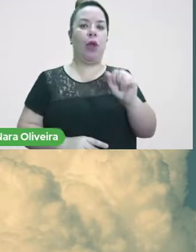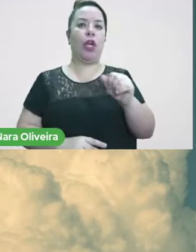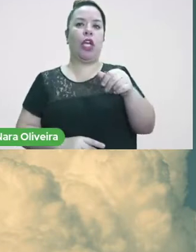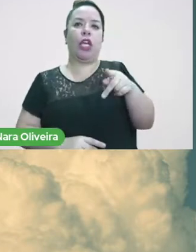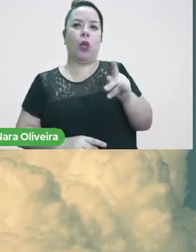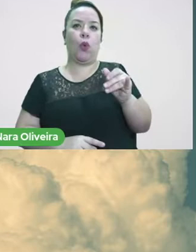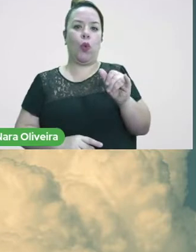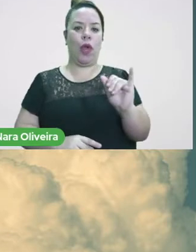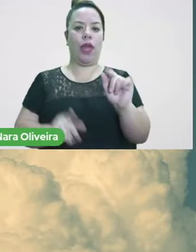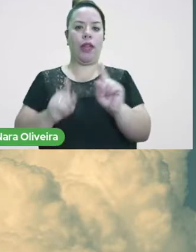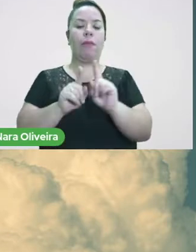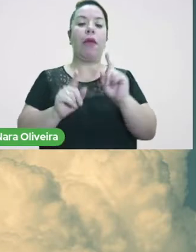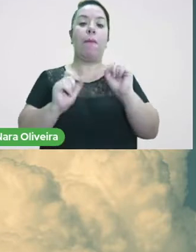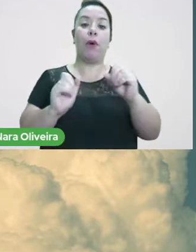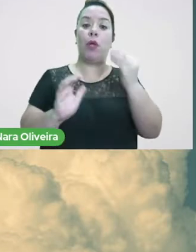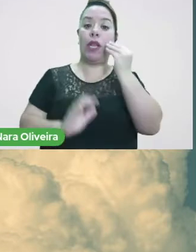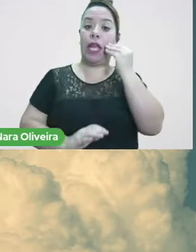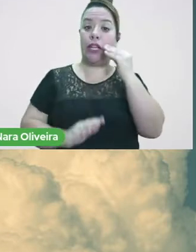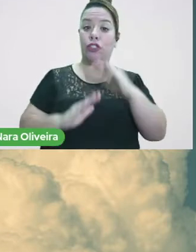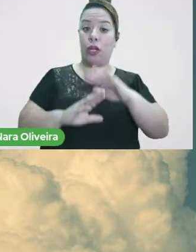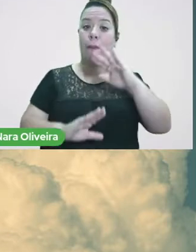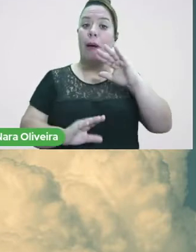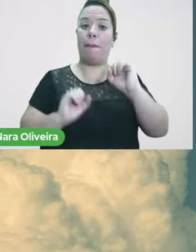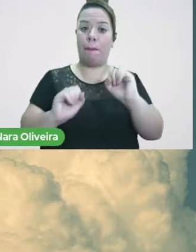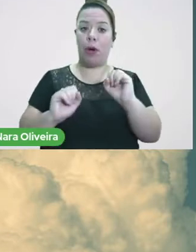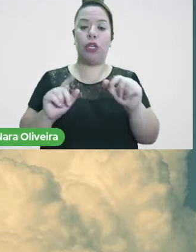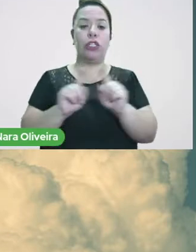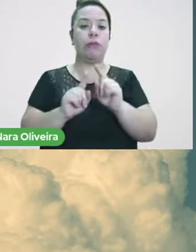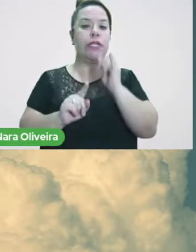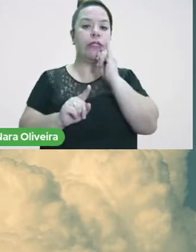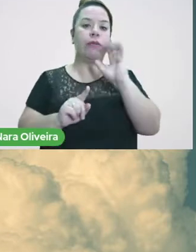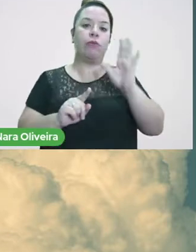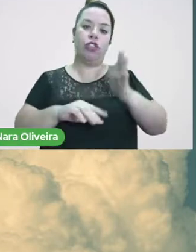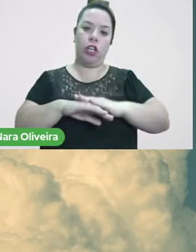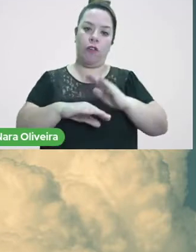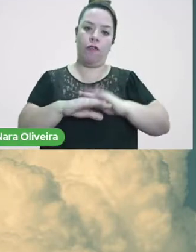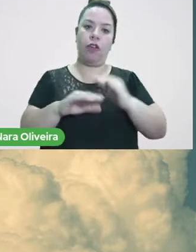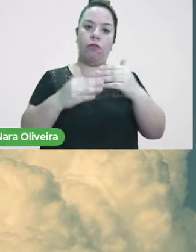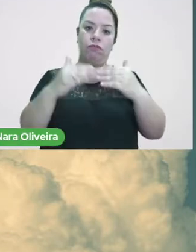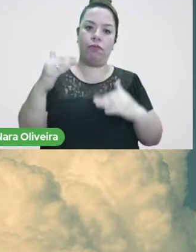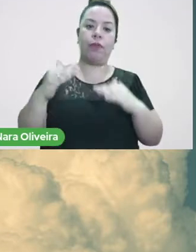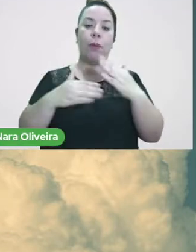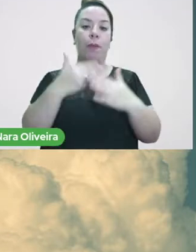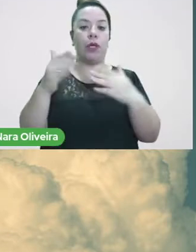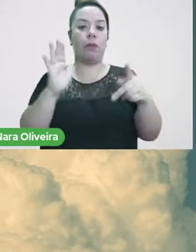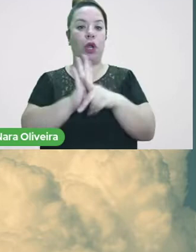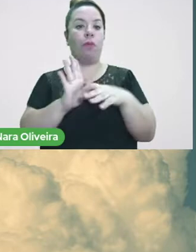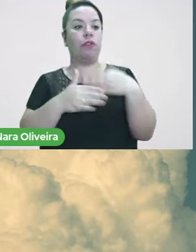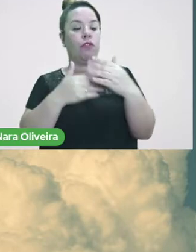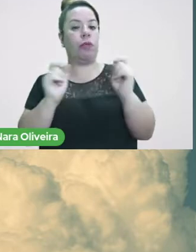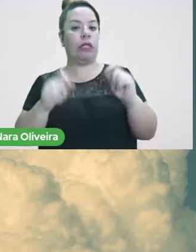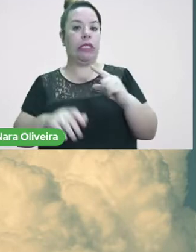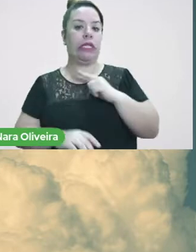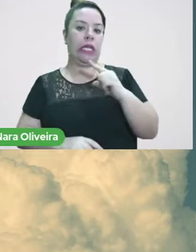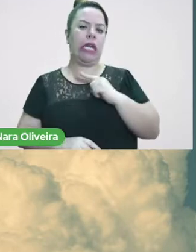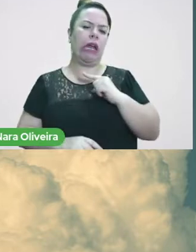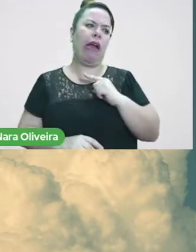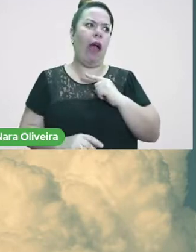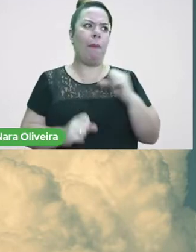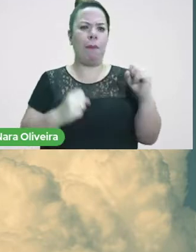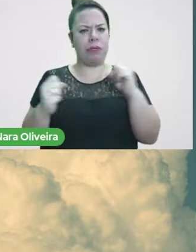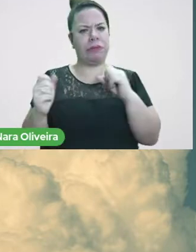a mais, além do que foram feitos aqui no processo de desenvolvimento, ok? É uma possibilidade forte,